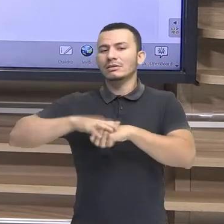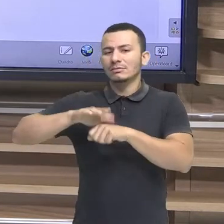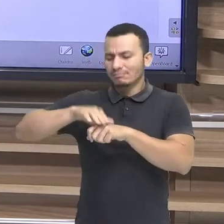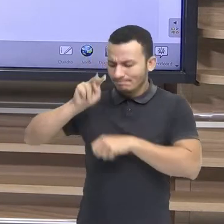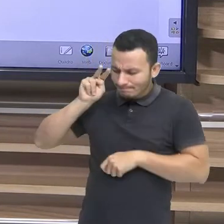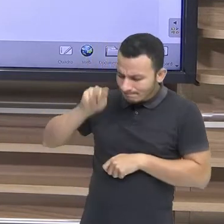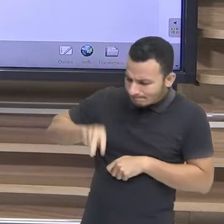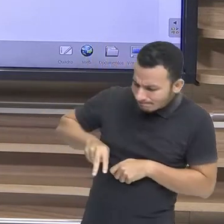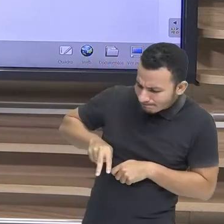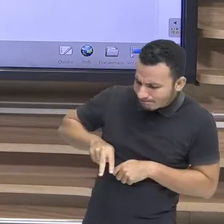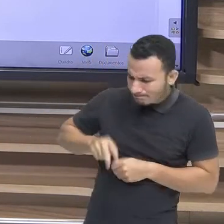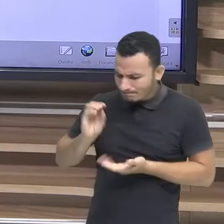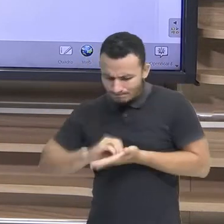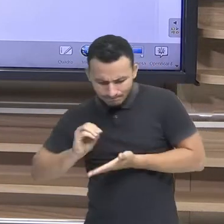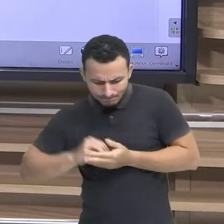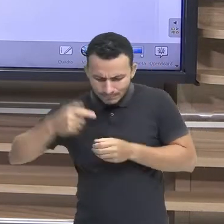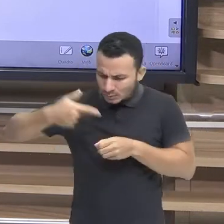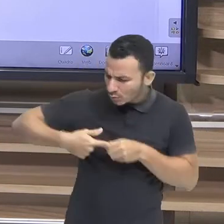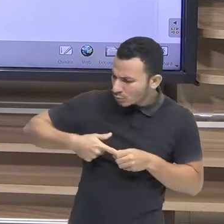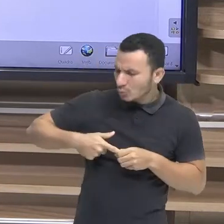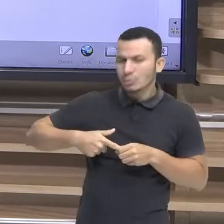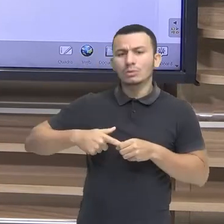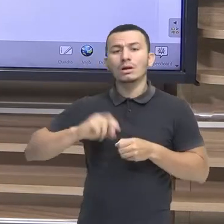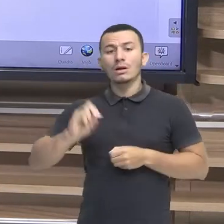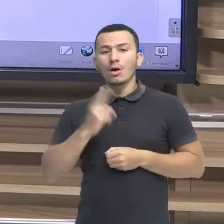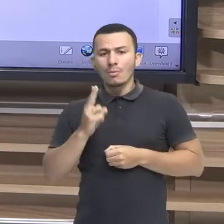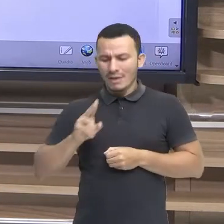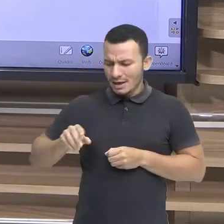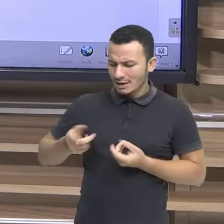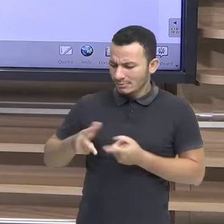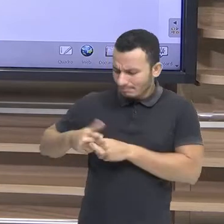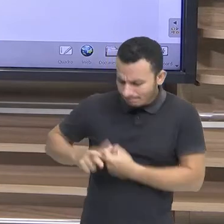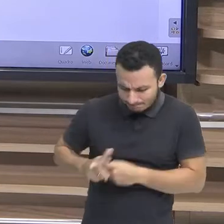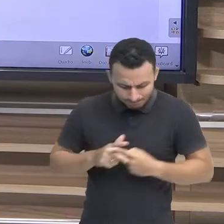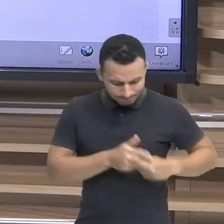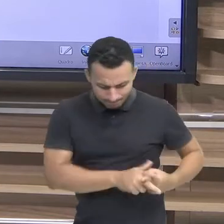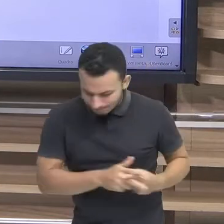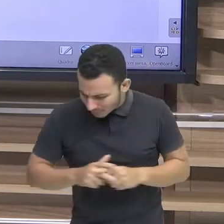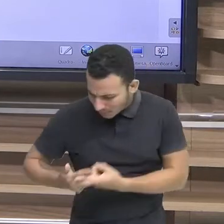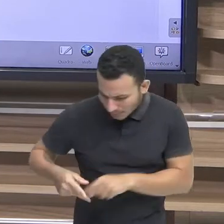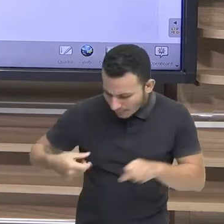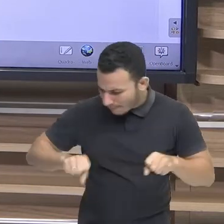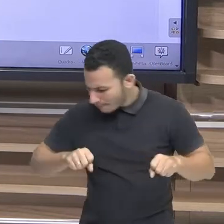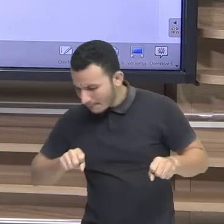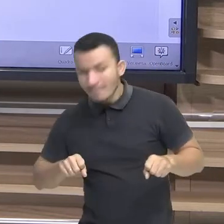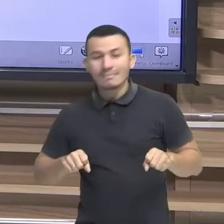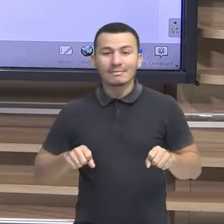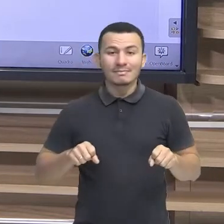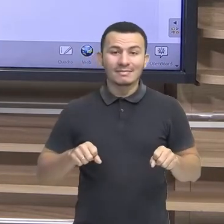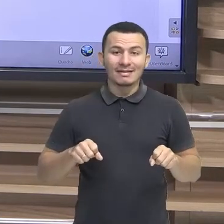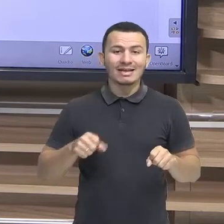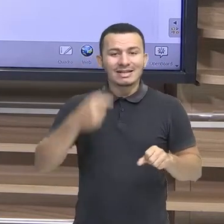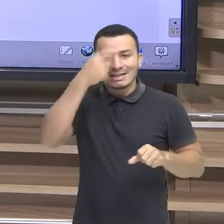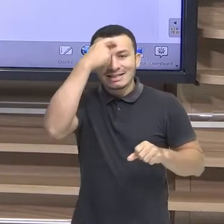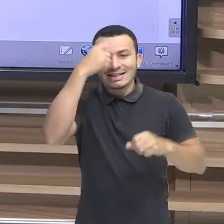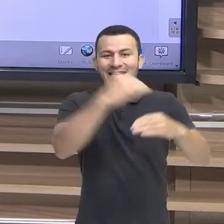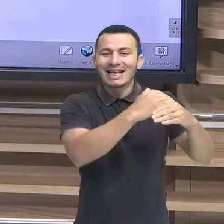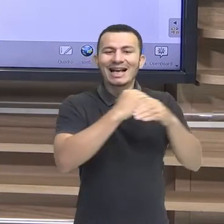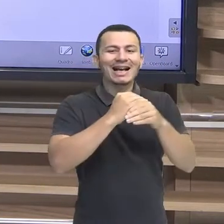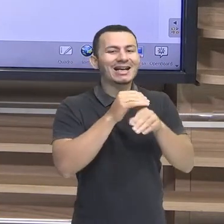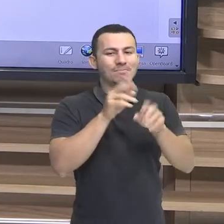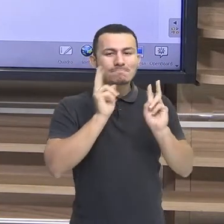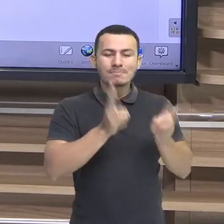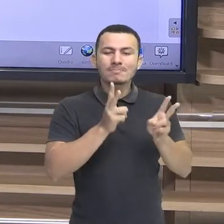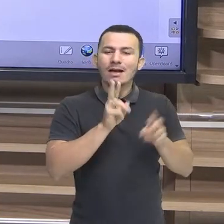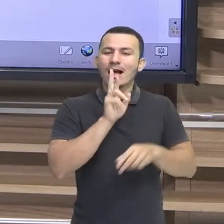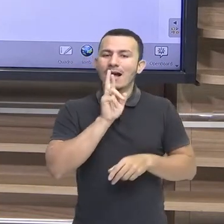fazer? Você vai ver se não está faltando gasolina, você vai mexer aqui, vai mexer acolá, né? O senso comum quer uma resposta imediata. Se você